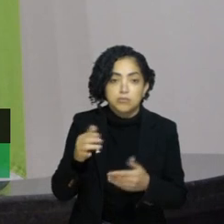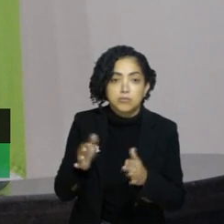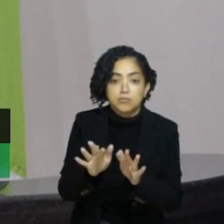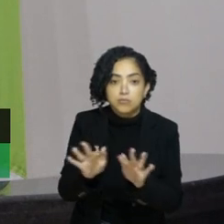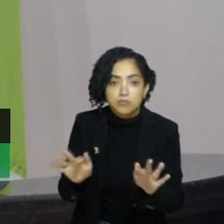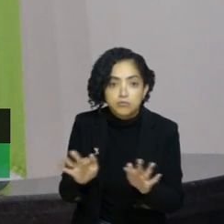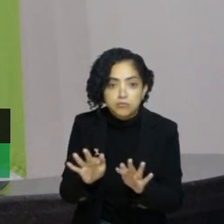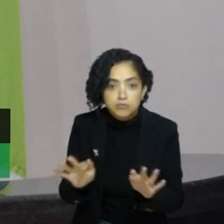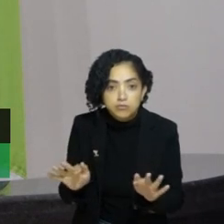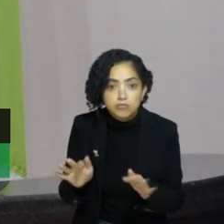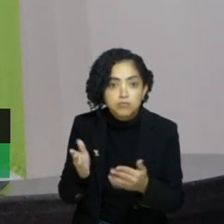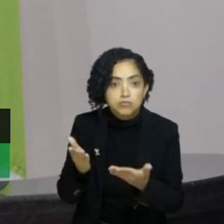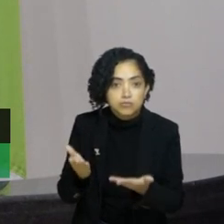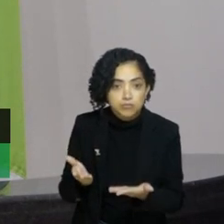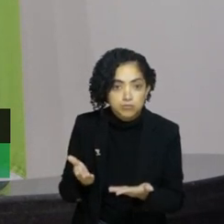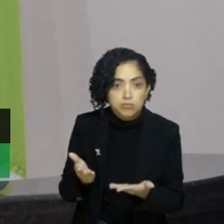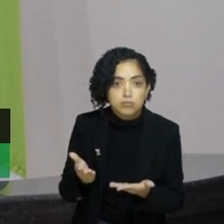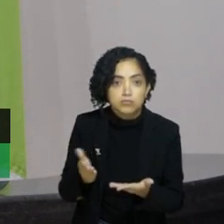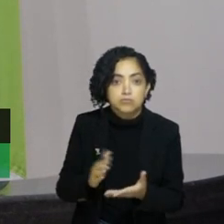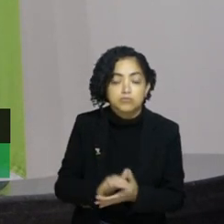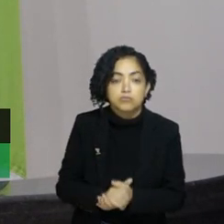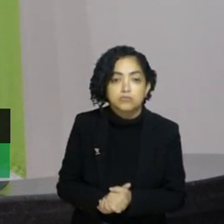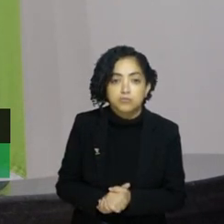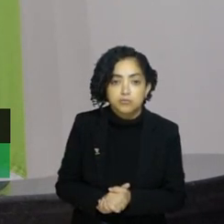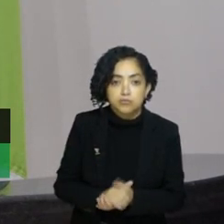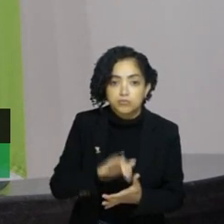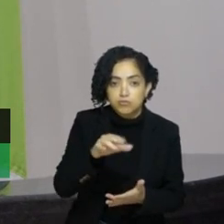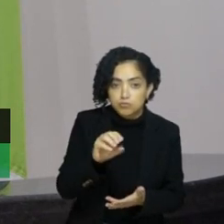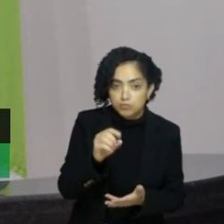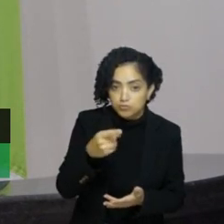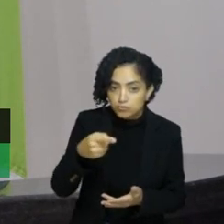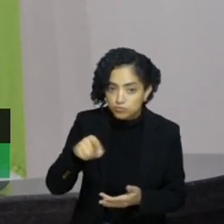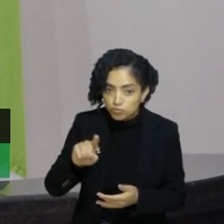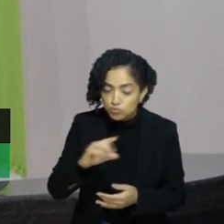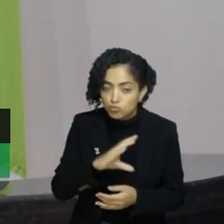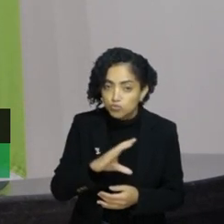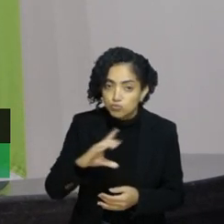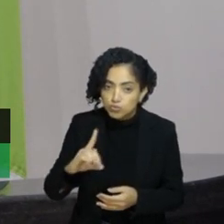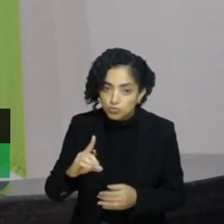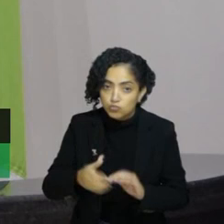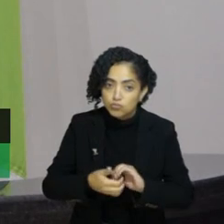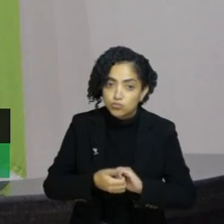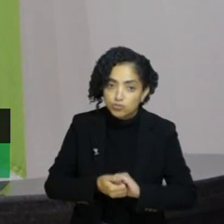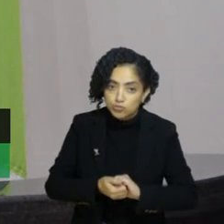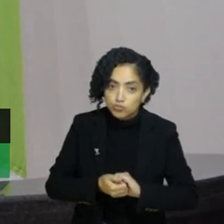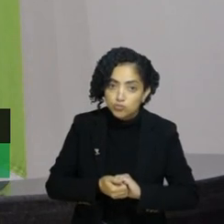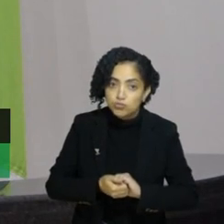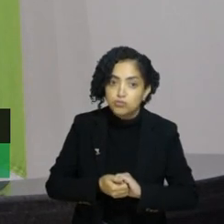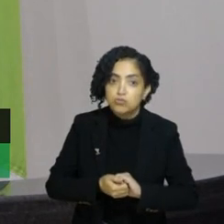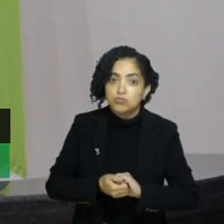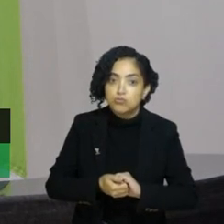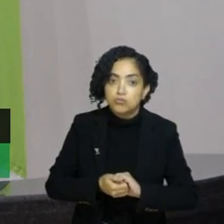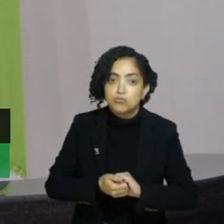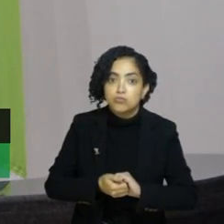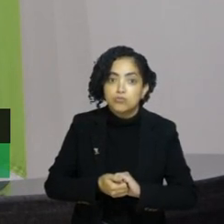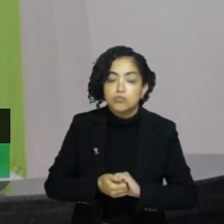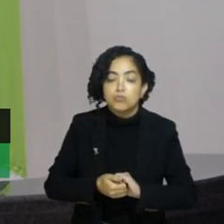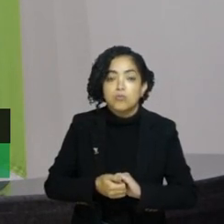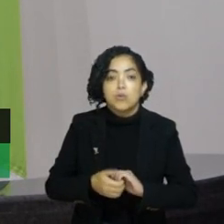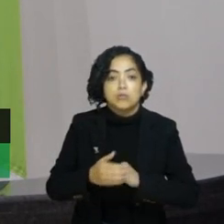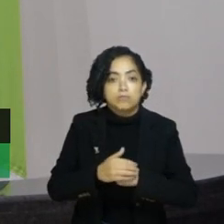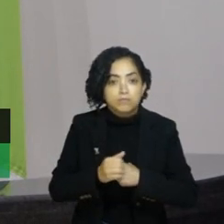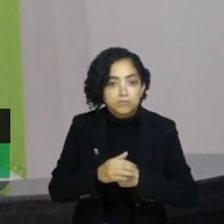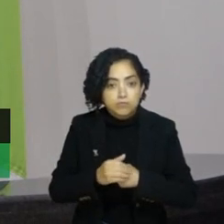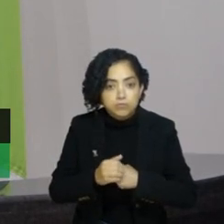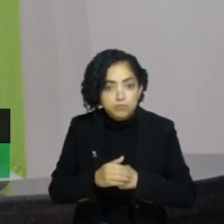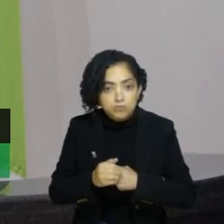sem limites. O João, coordenador-geral da Defesa Civil, cujo olhar amoroso não escapa